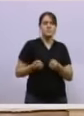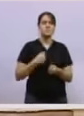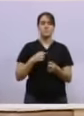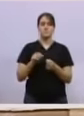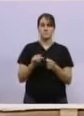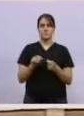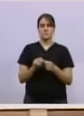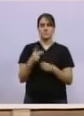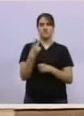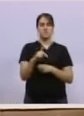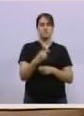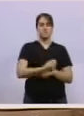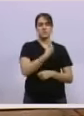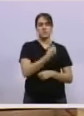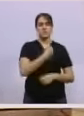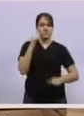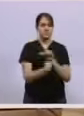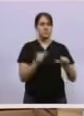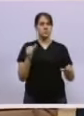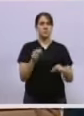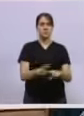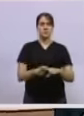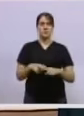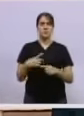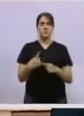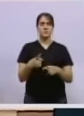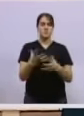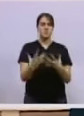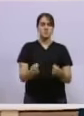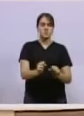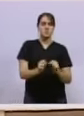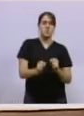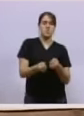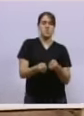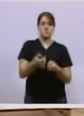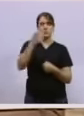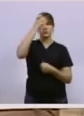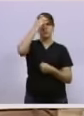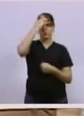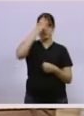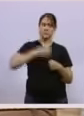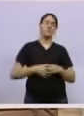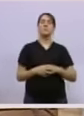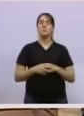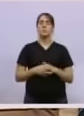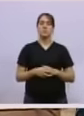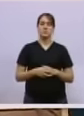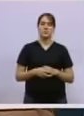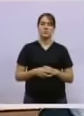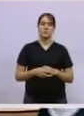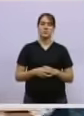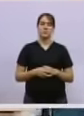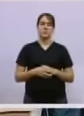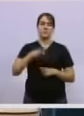faz, a sua personalidade seja modificada por aquele gesto. Deus não fica contando quantas pernas de frango